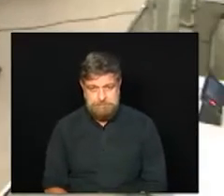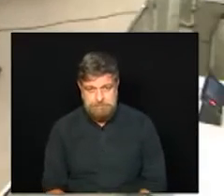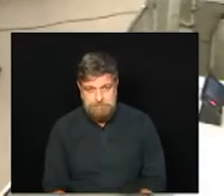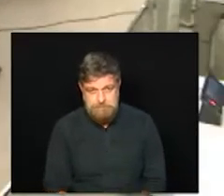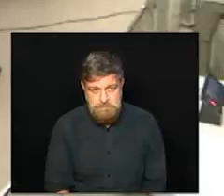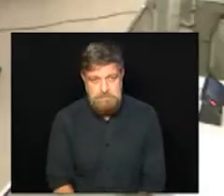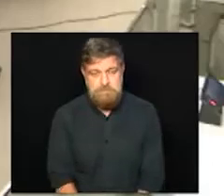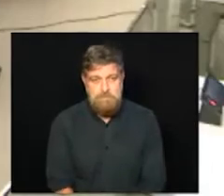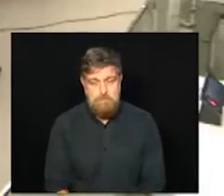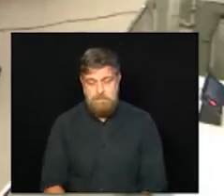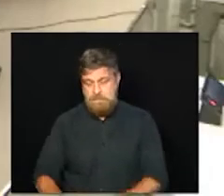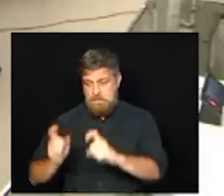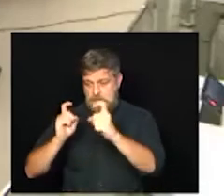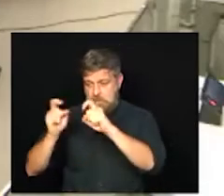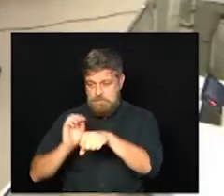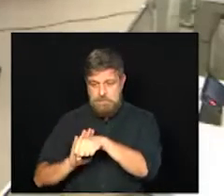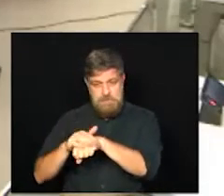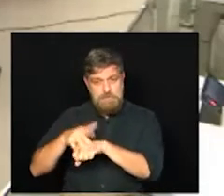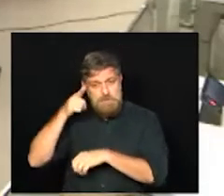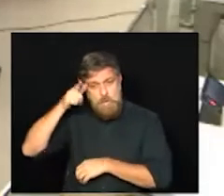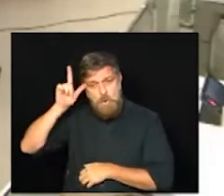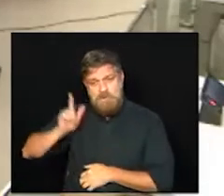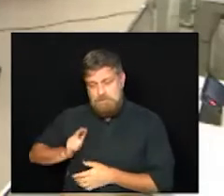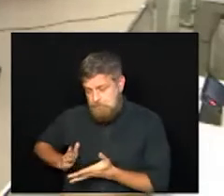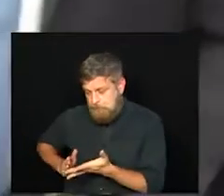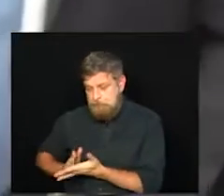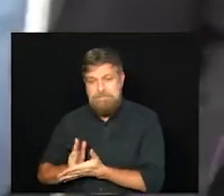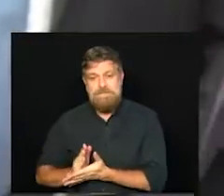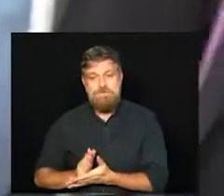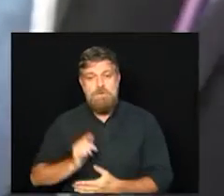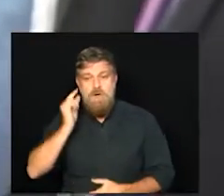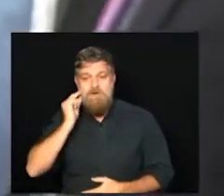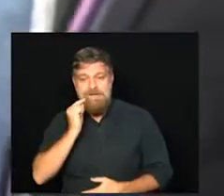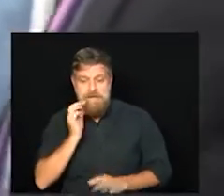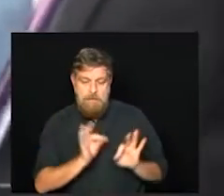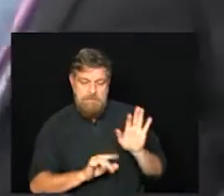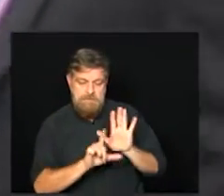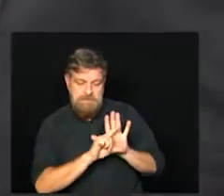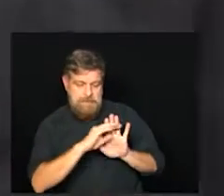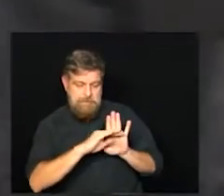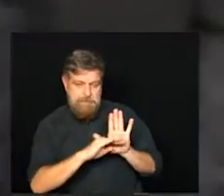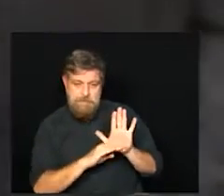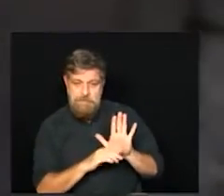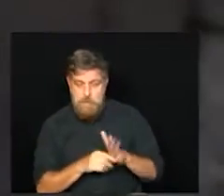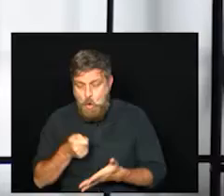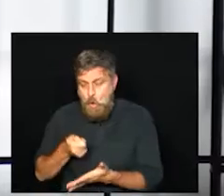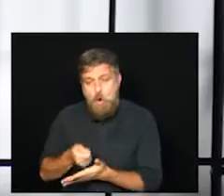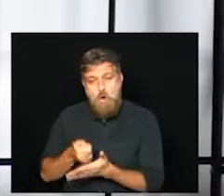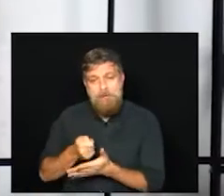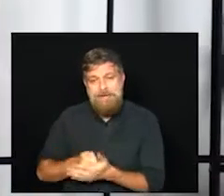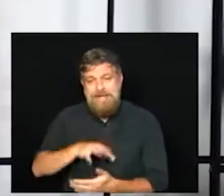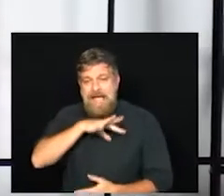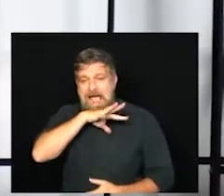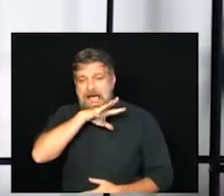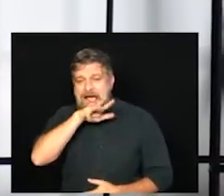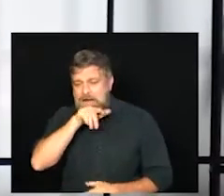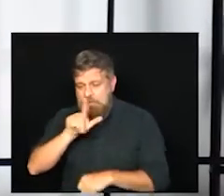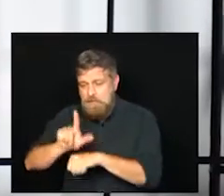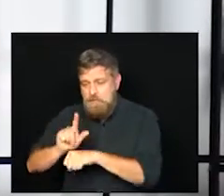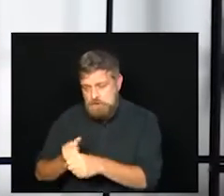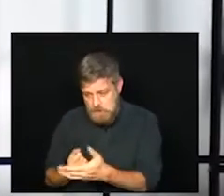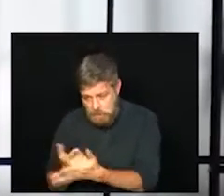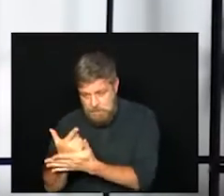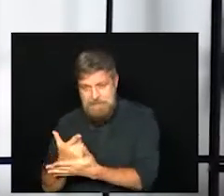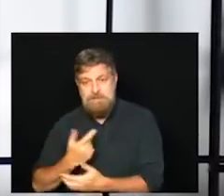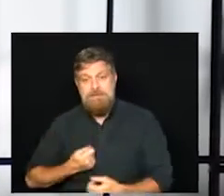Em reunião realizada na noite de ontem, foi aprovado o projeto de lei do vereador Marcelo Silva, que determina que animais comprados de